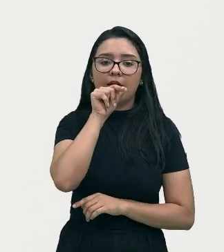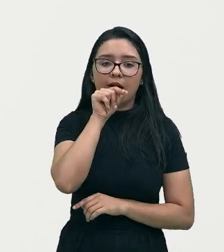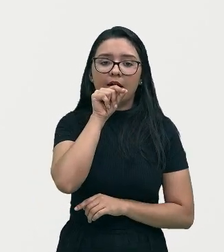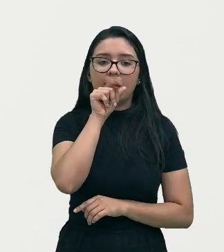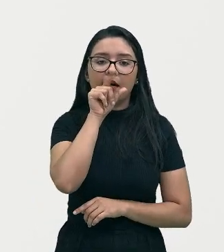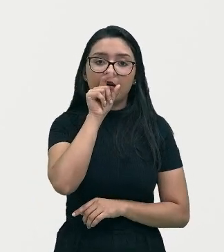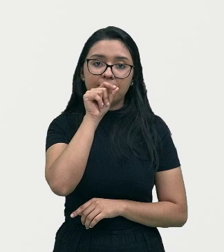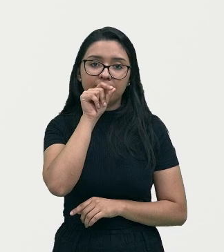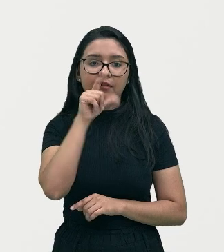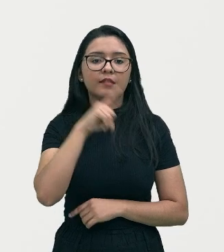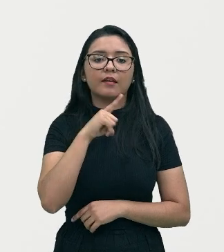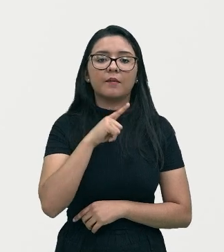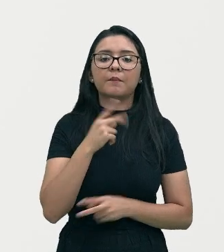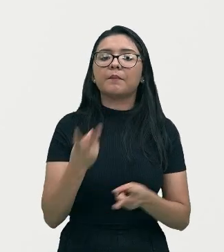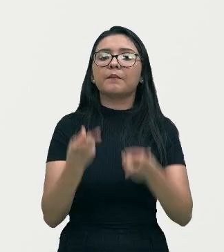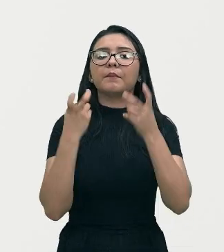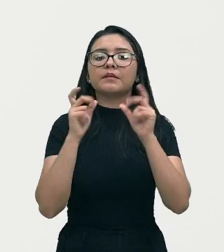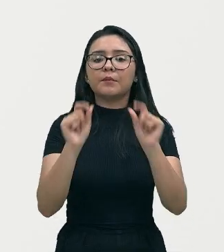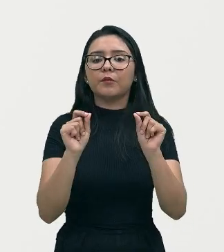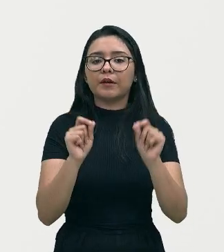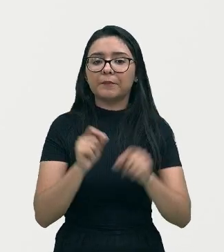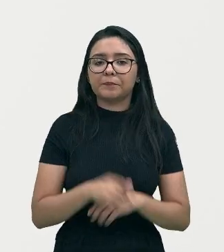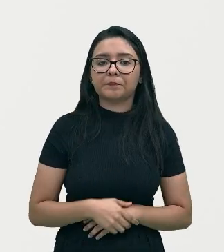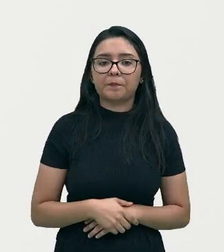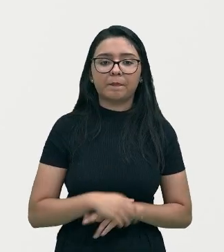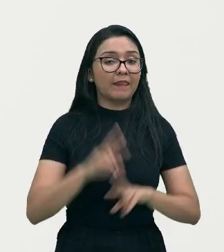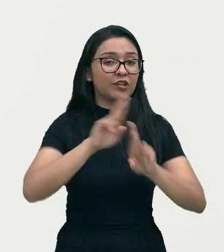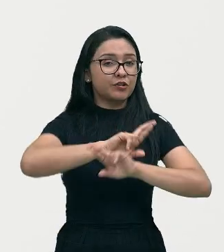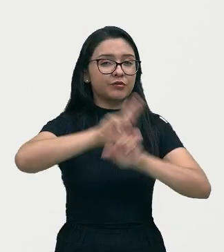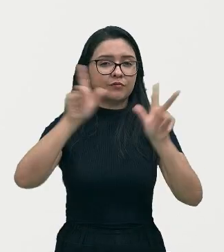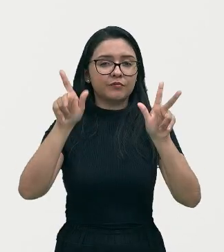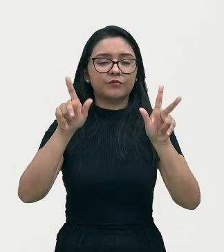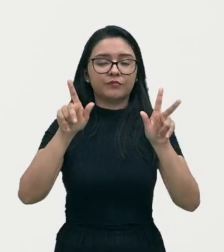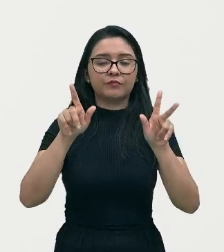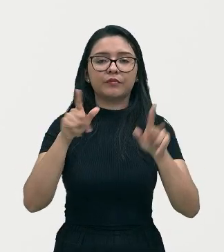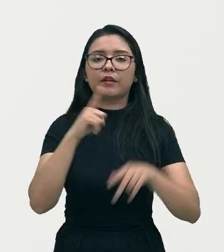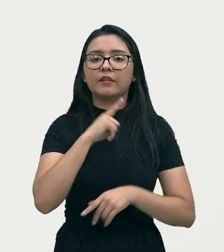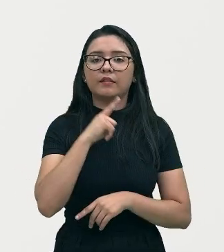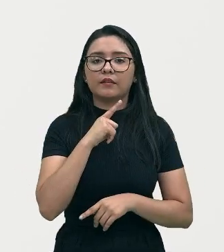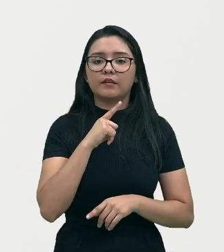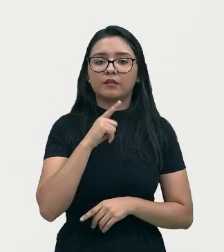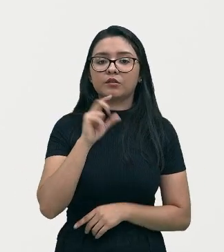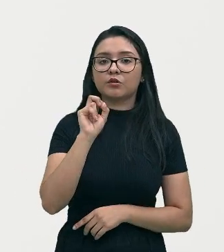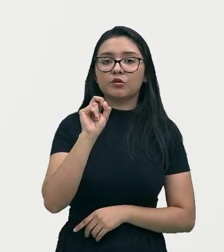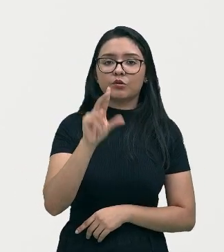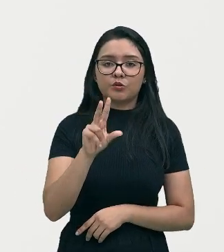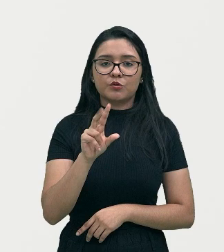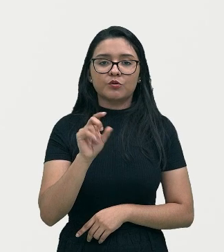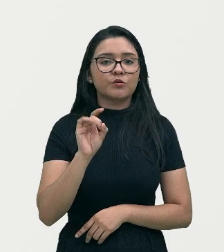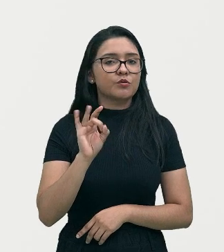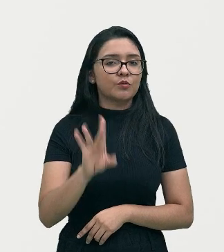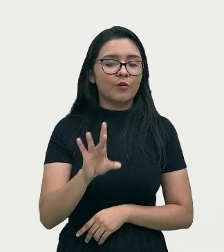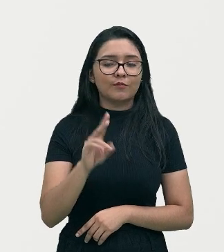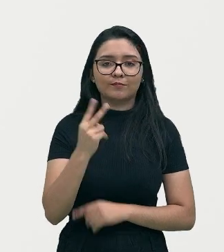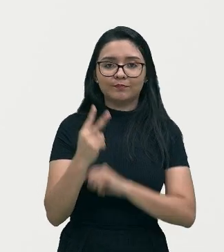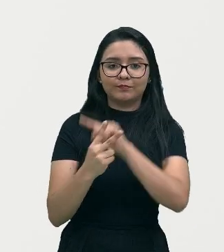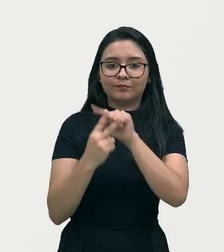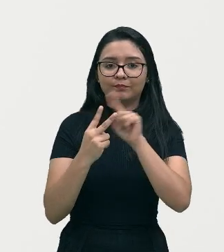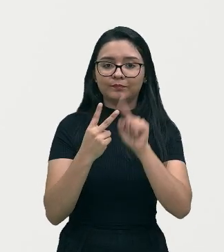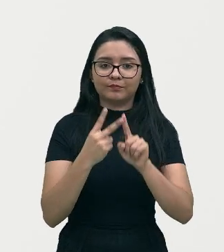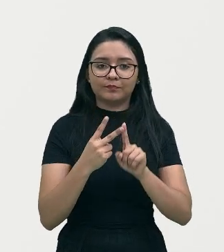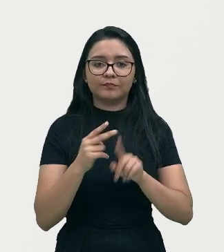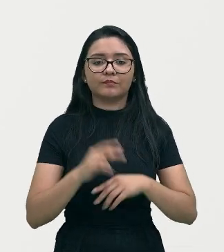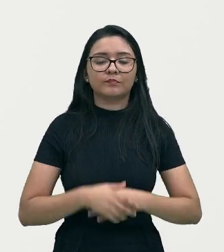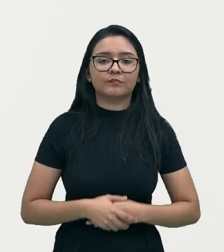como a gente pode observar, a ave, olha só, ela já vai ser diferente. Ela tem ali átrio direito, átrio esquerdo, ventrículo